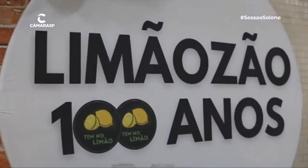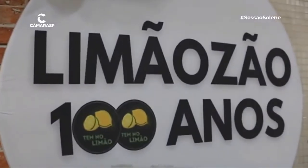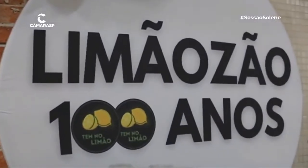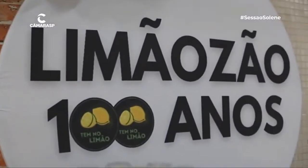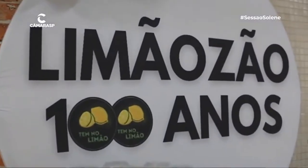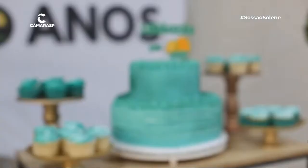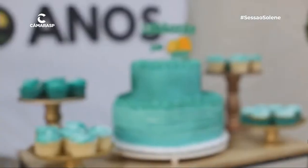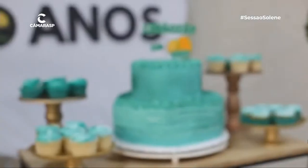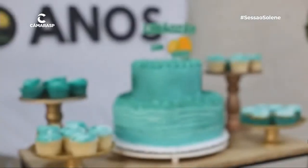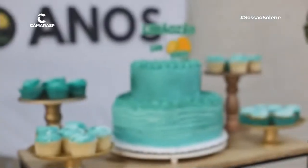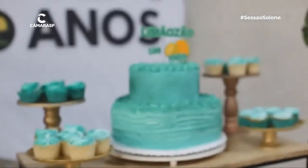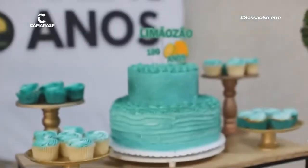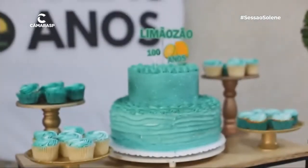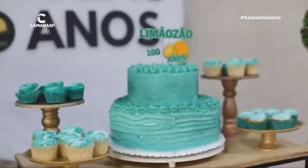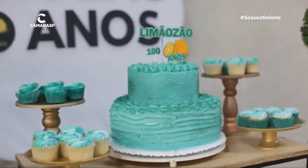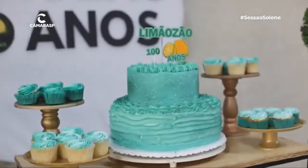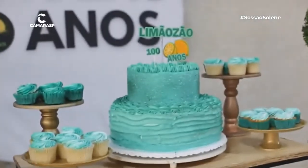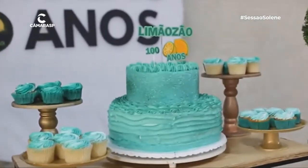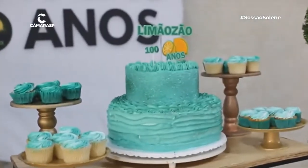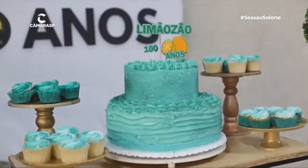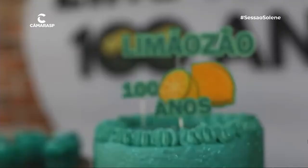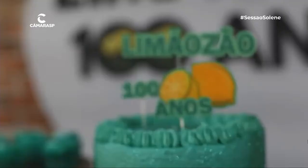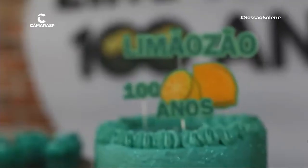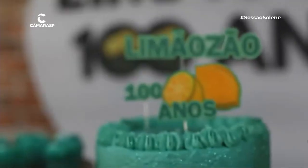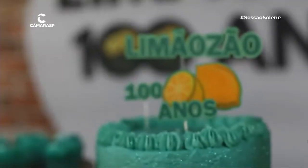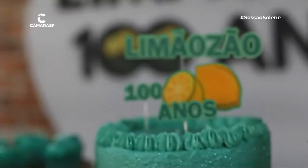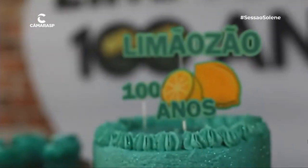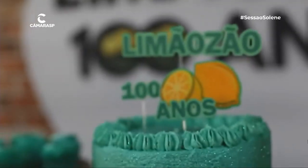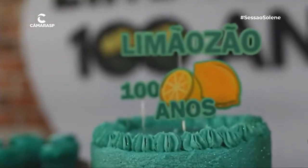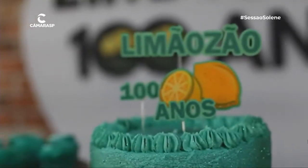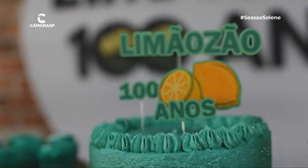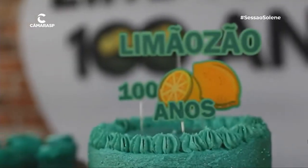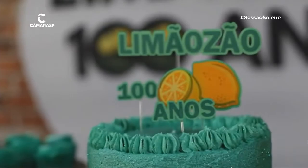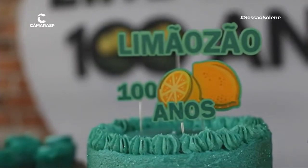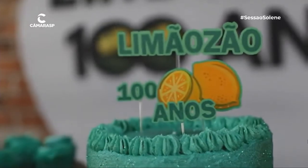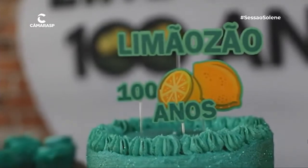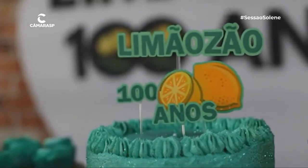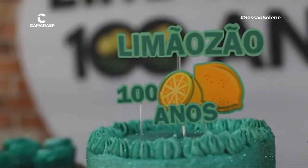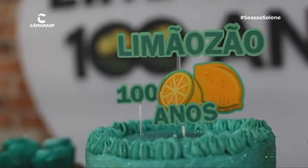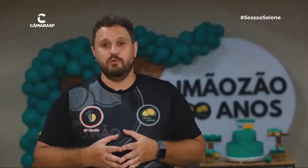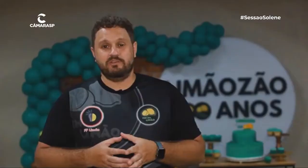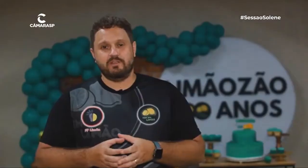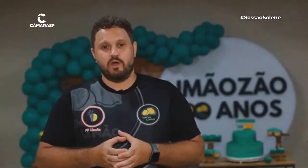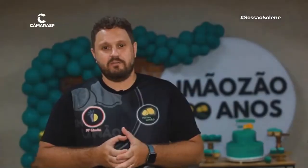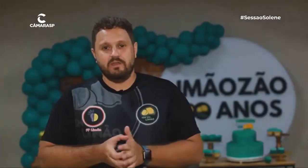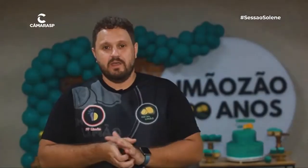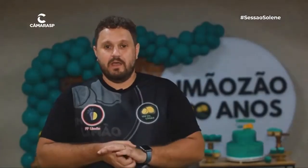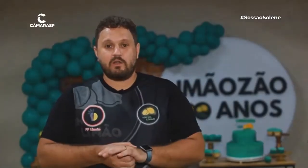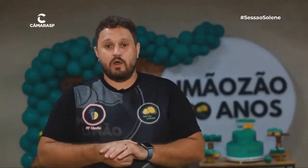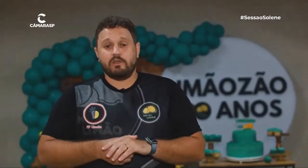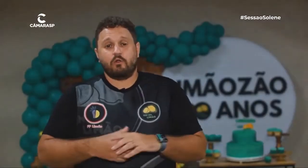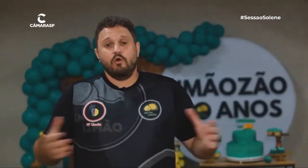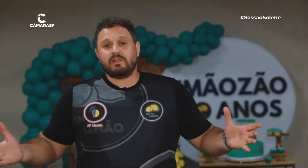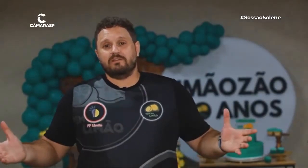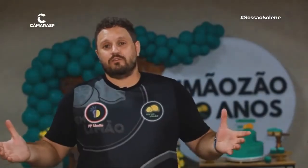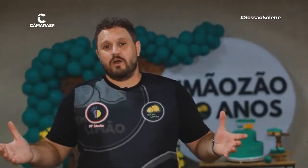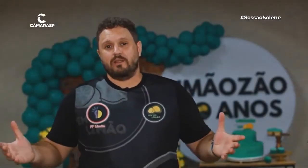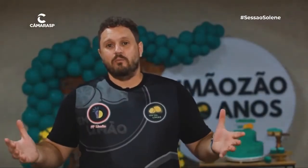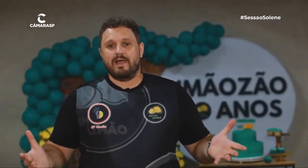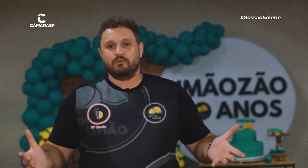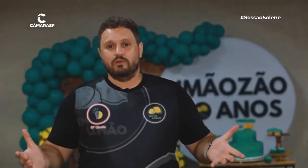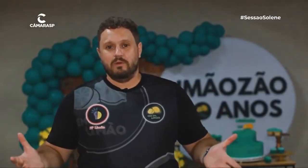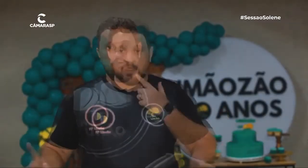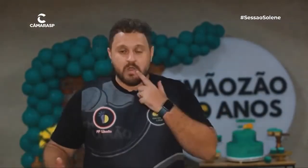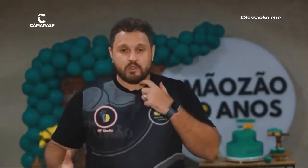essa homenagem ao centenário do bairro do Limão. O Tem no Limão, que é o canal que eu criei em 2019, é o canal que conta